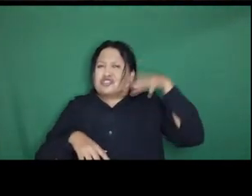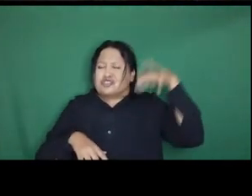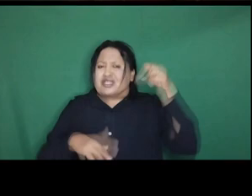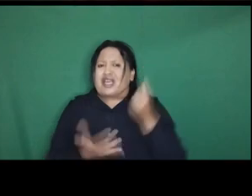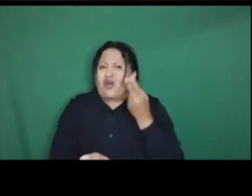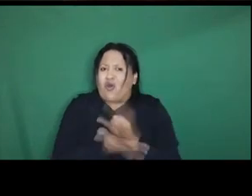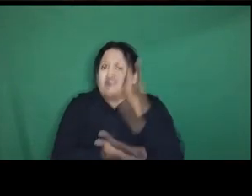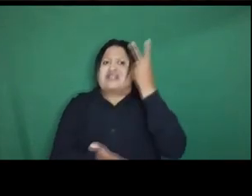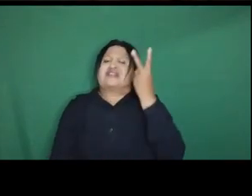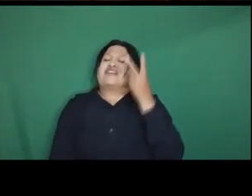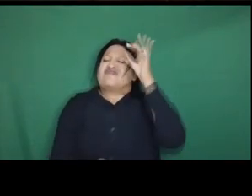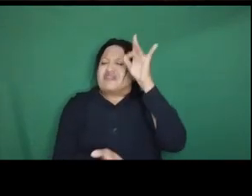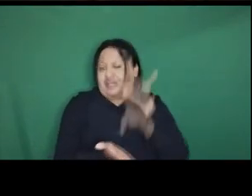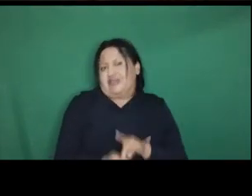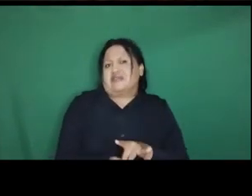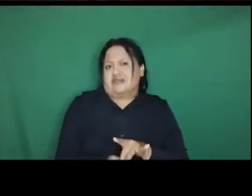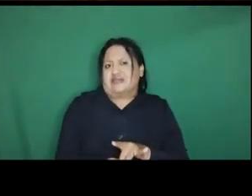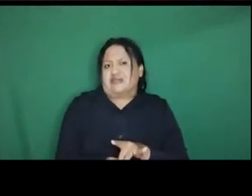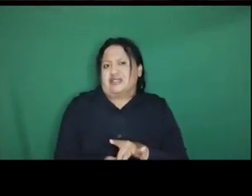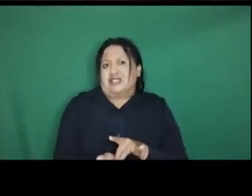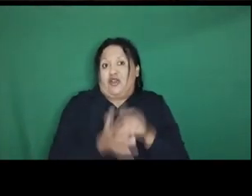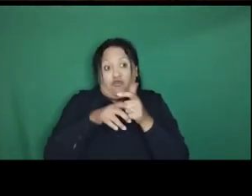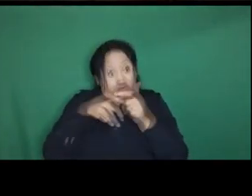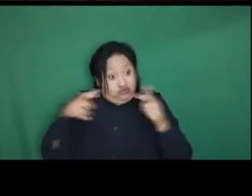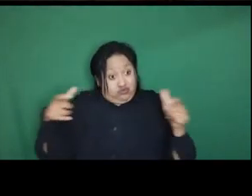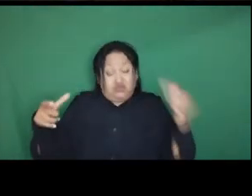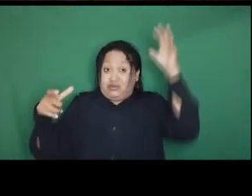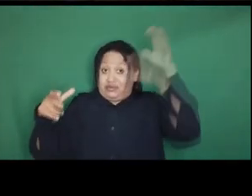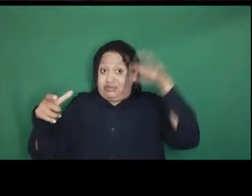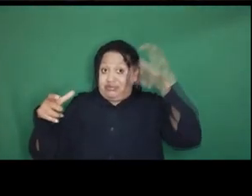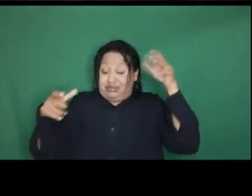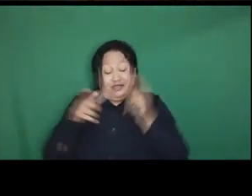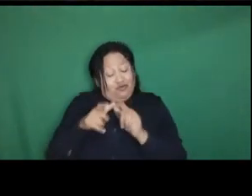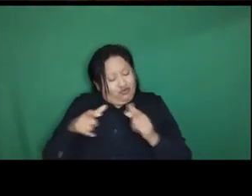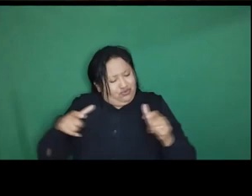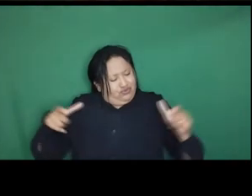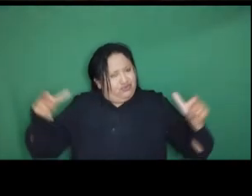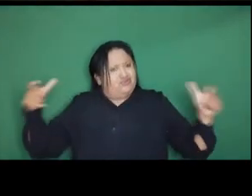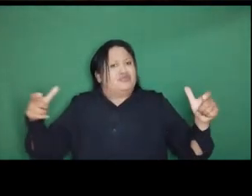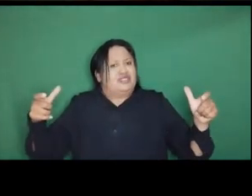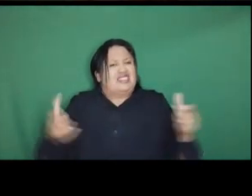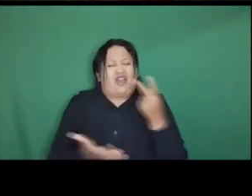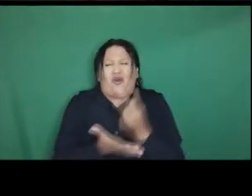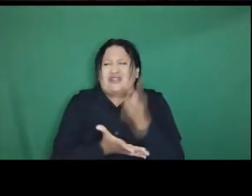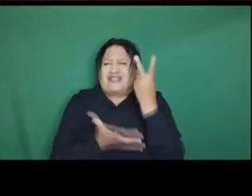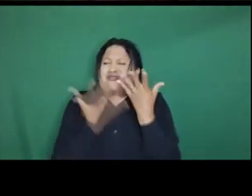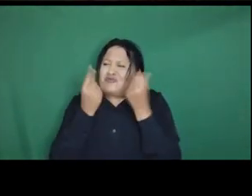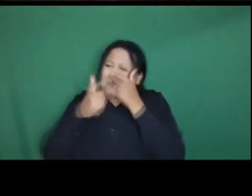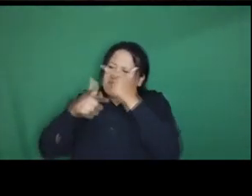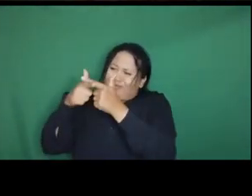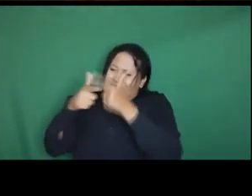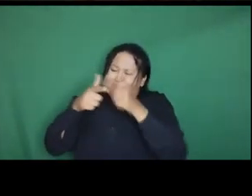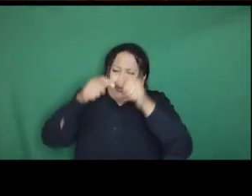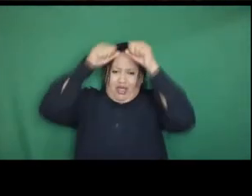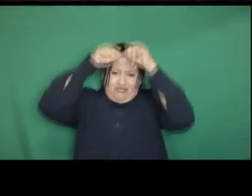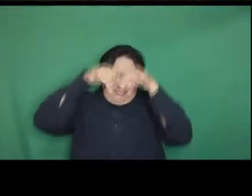ocorreram né que foi realmente um volume de chuva gigante né que causou vários danos deslizamento